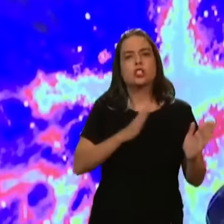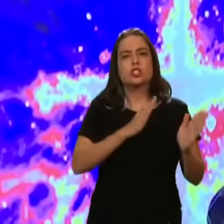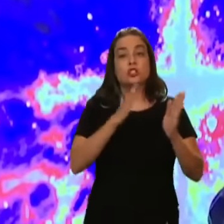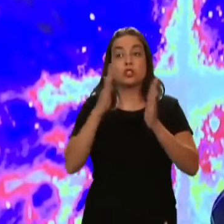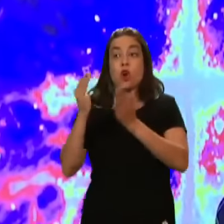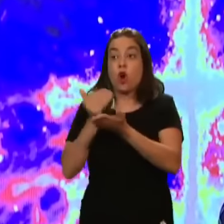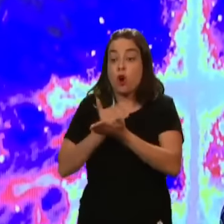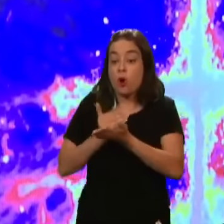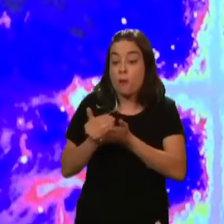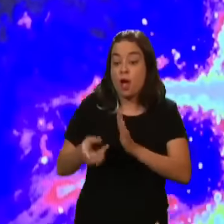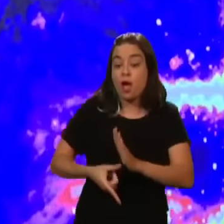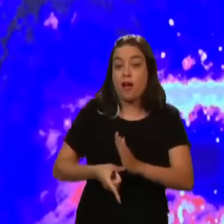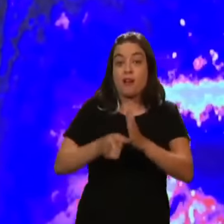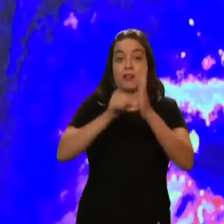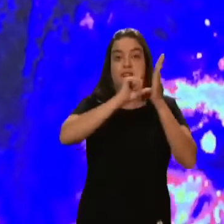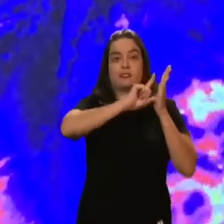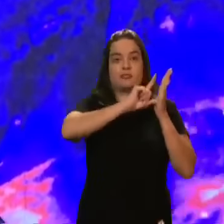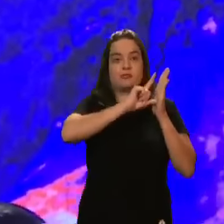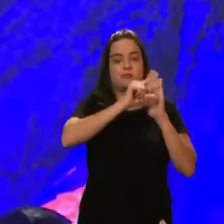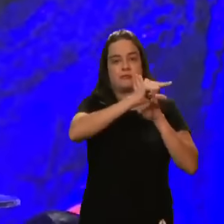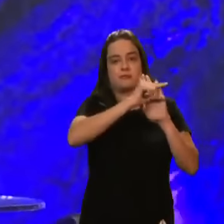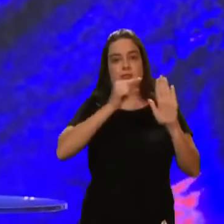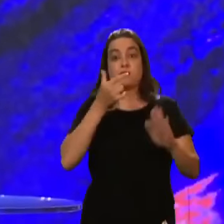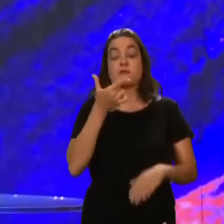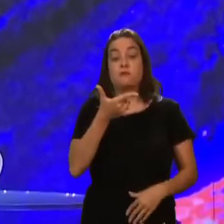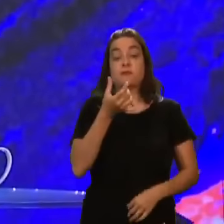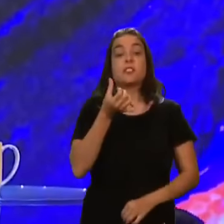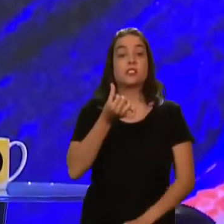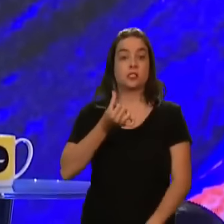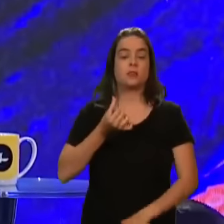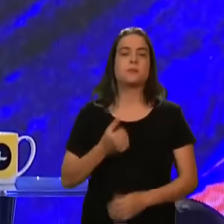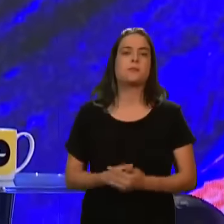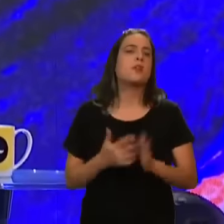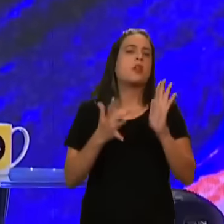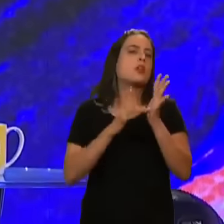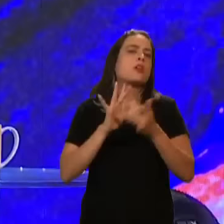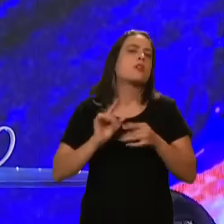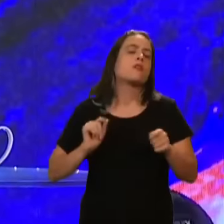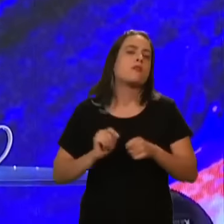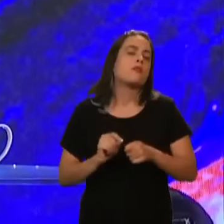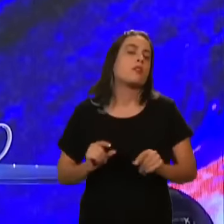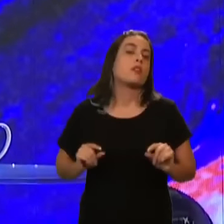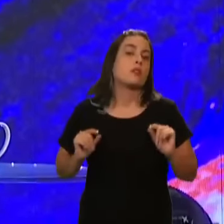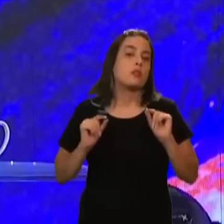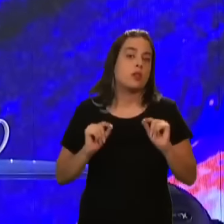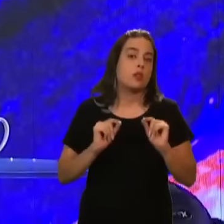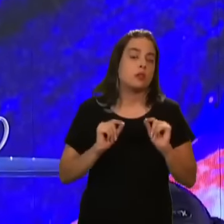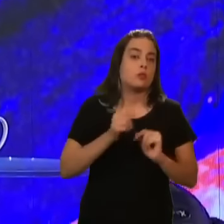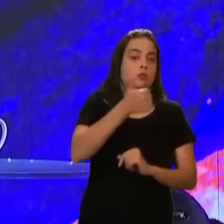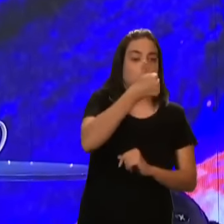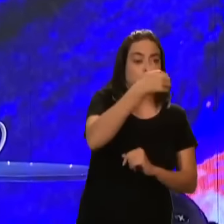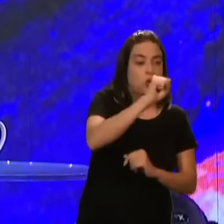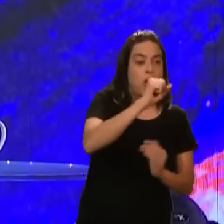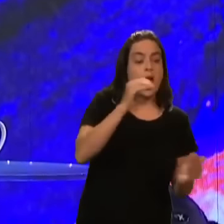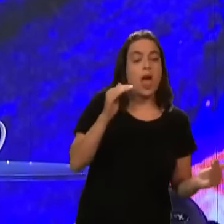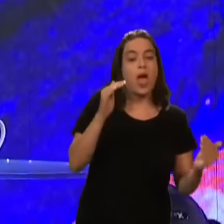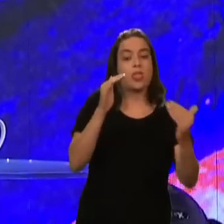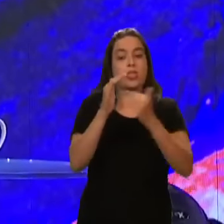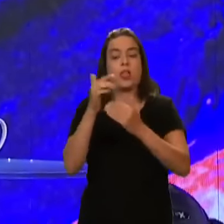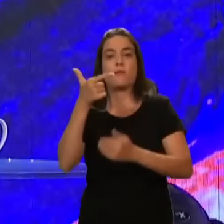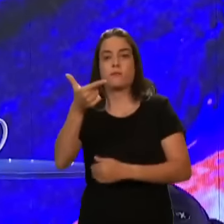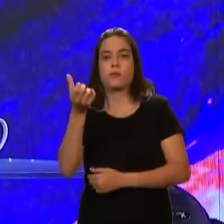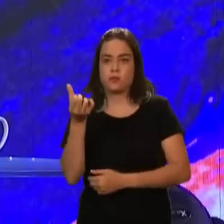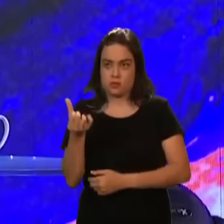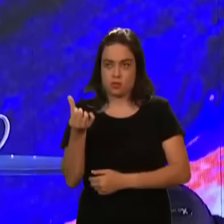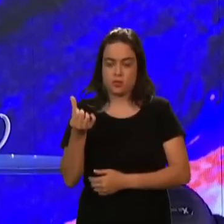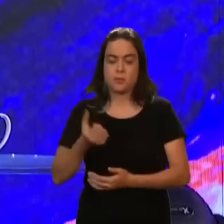antes, no verso 26. O que que Jesus tinha feito do verso 18 ao verso